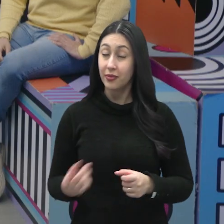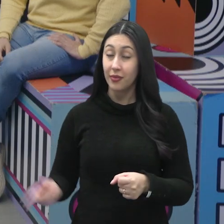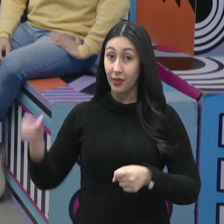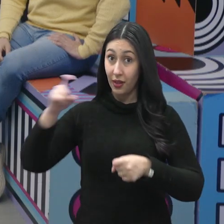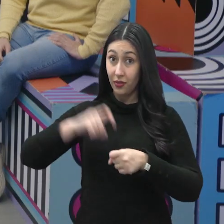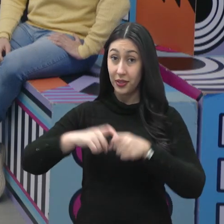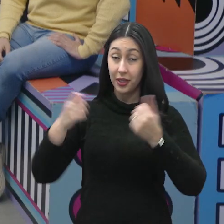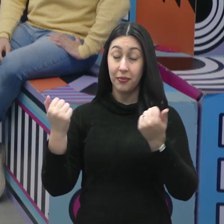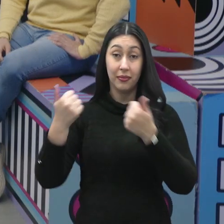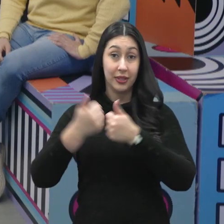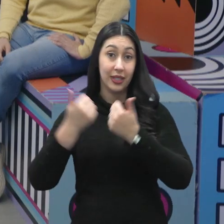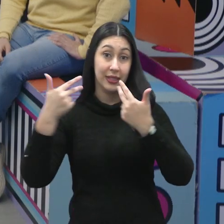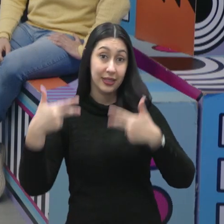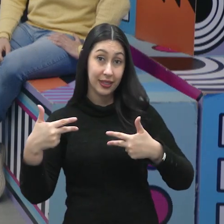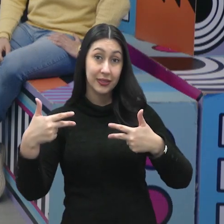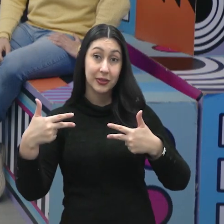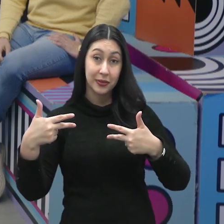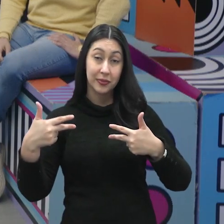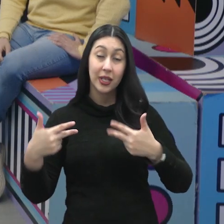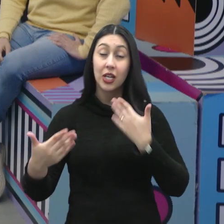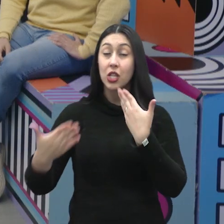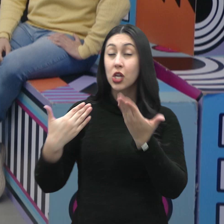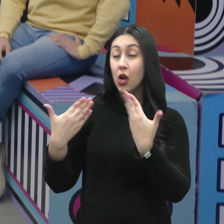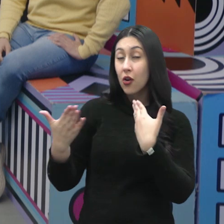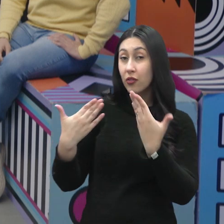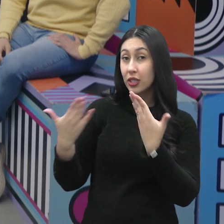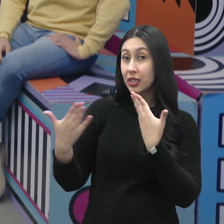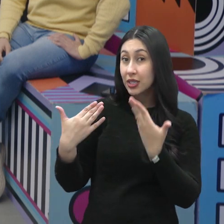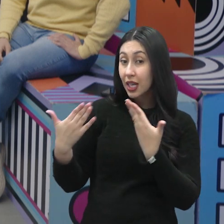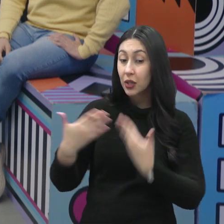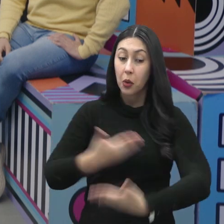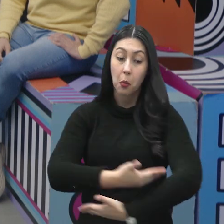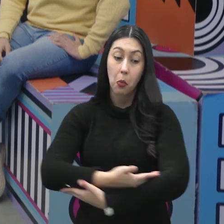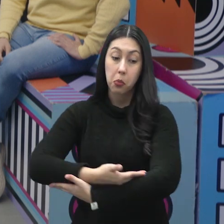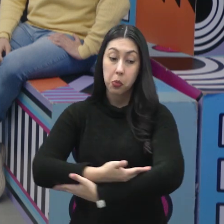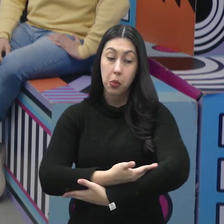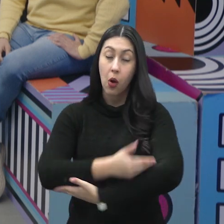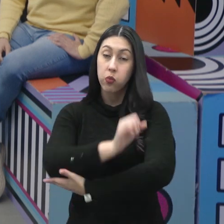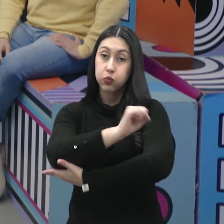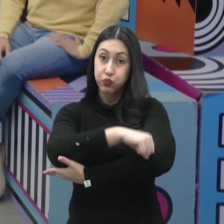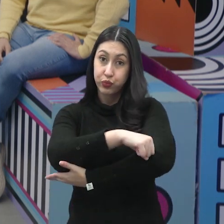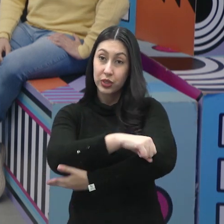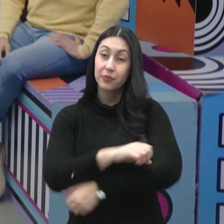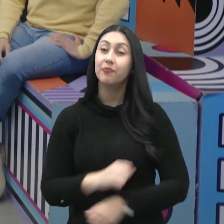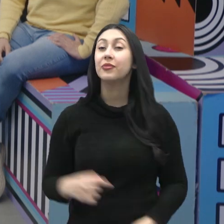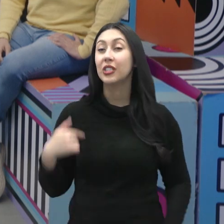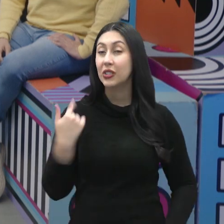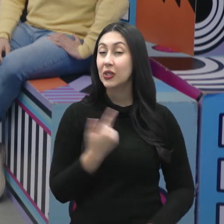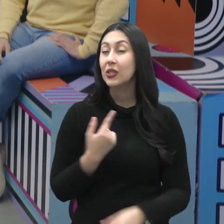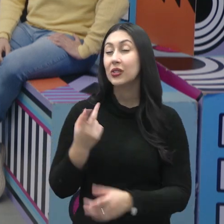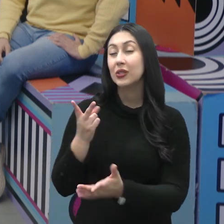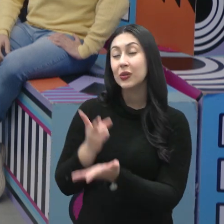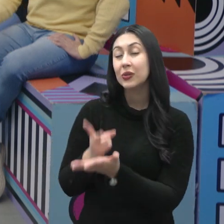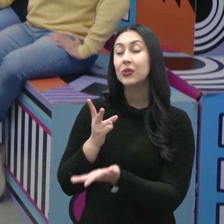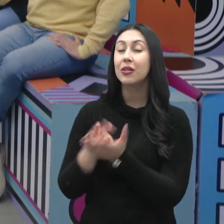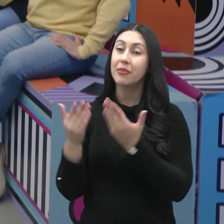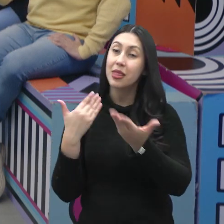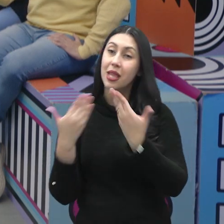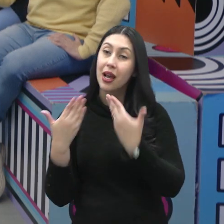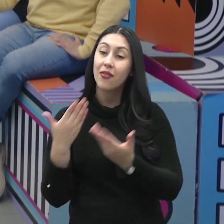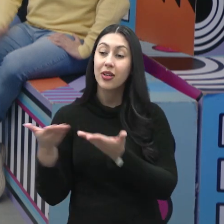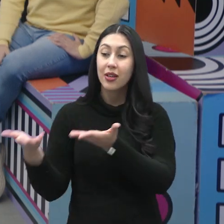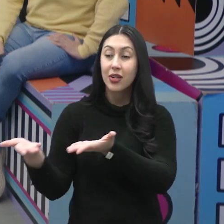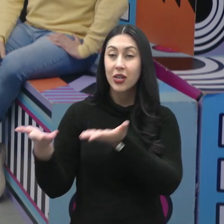Estamos de volta com o Tá Ligado na Cidade, discutindo o fenômeno aí dos bebês reborn. E a gente continua a nossa conversa com a